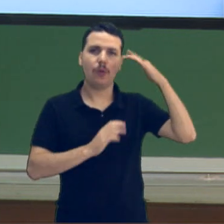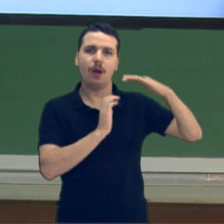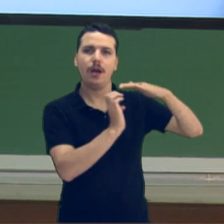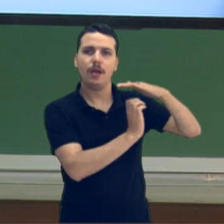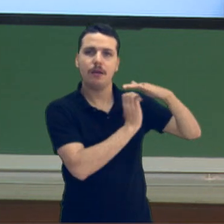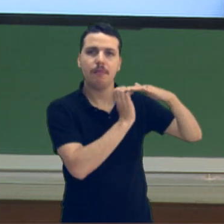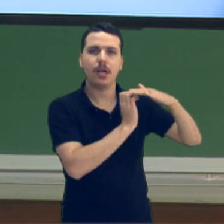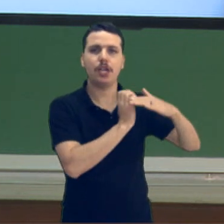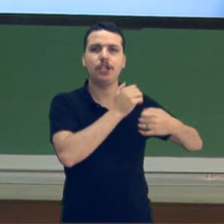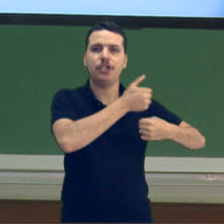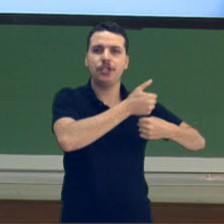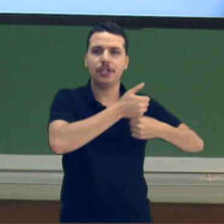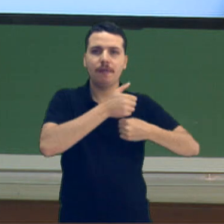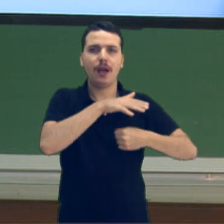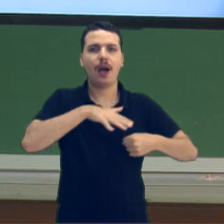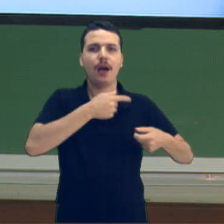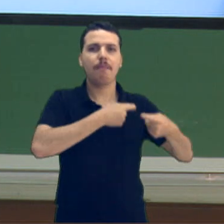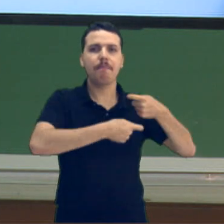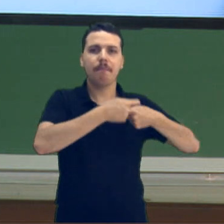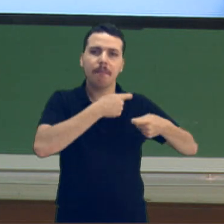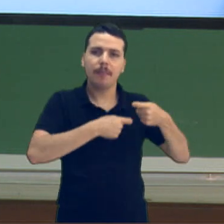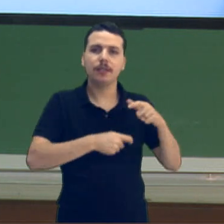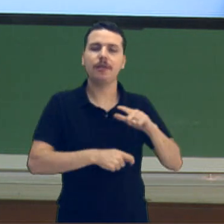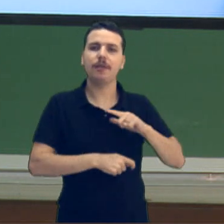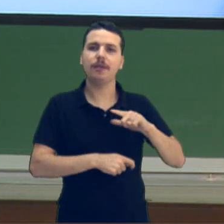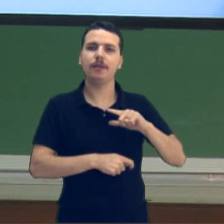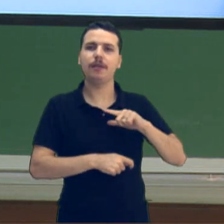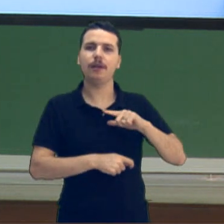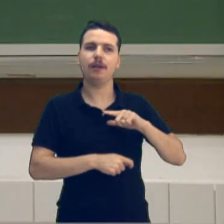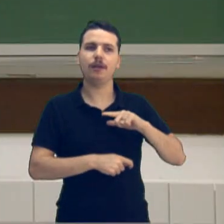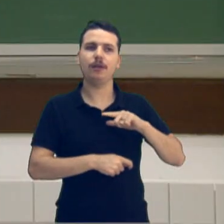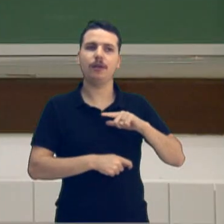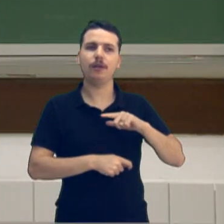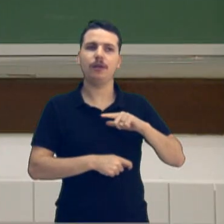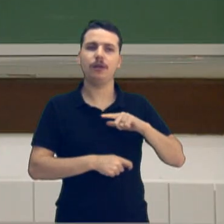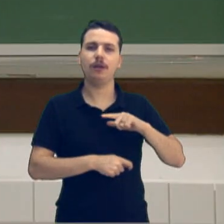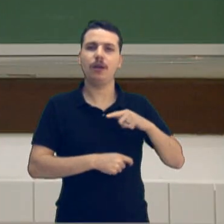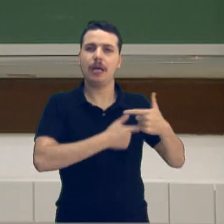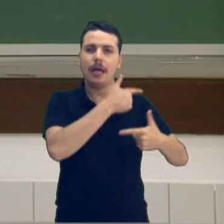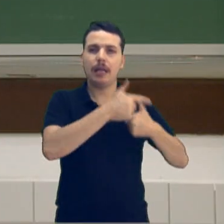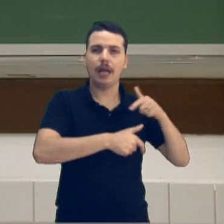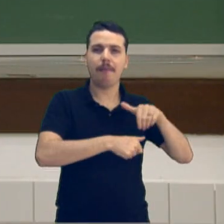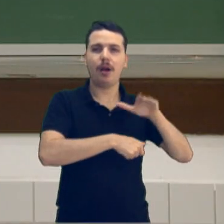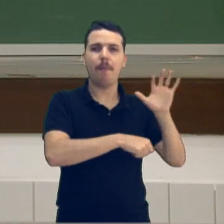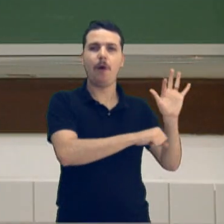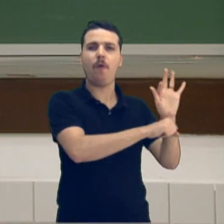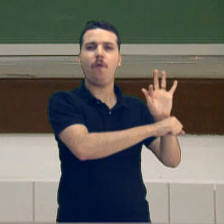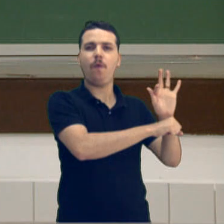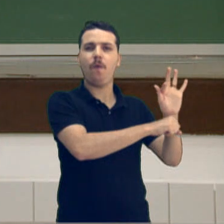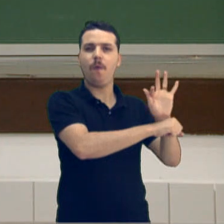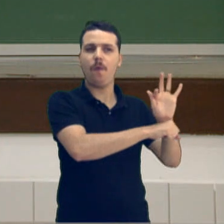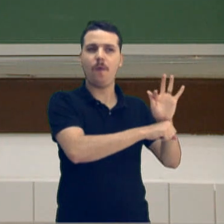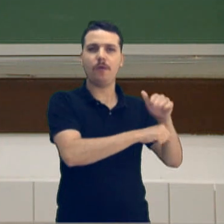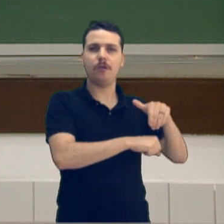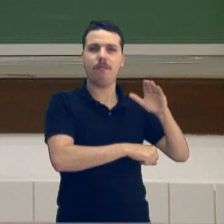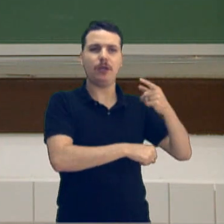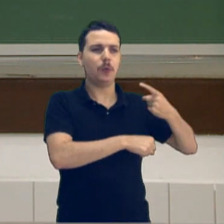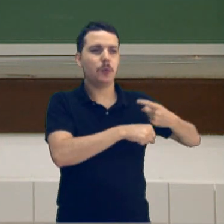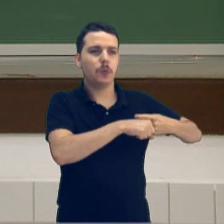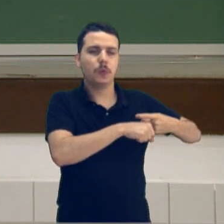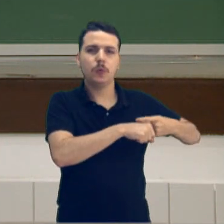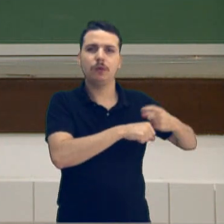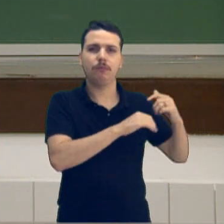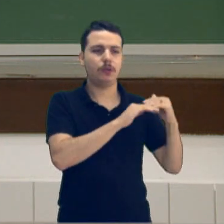empresa, de firma, a parte administrativa, né, que tem um trabalho mais formal, né, mais